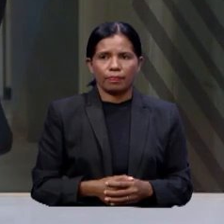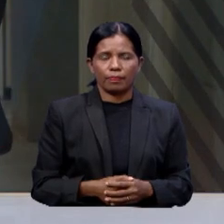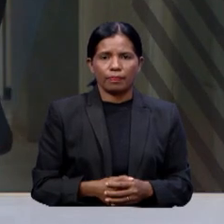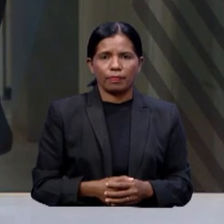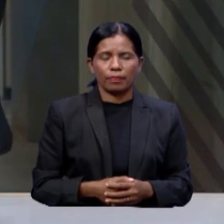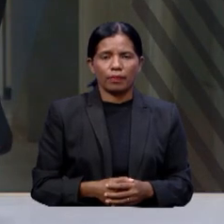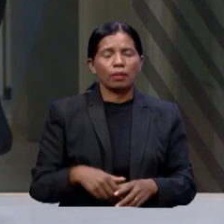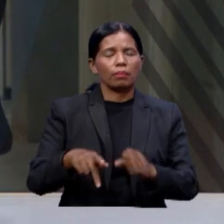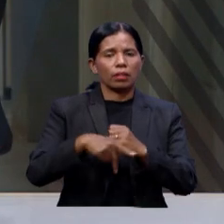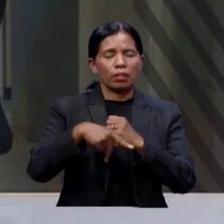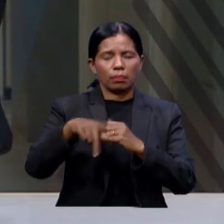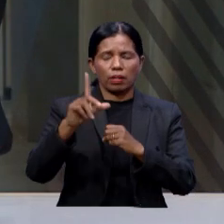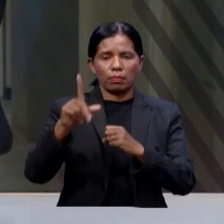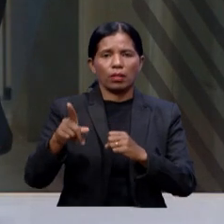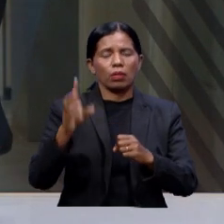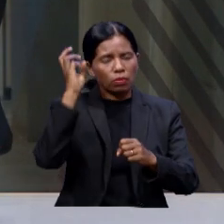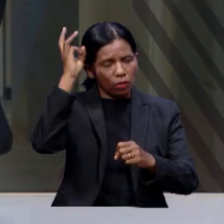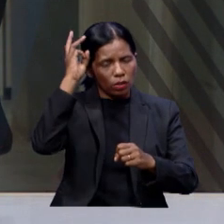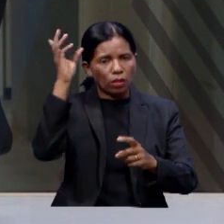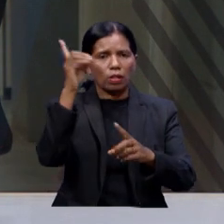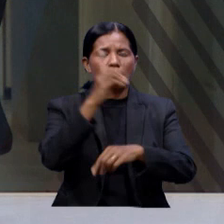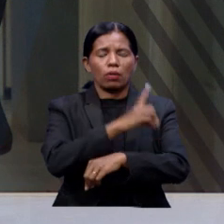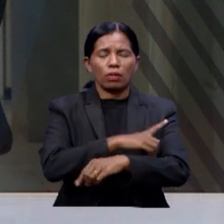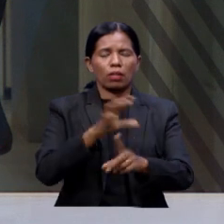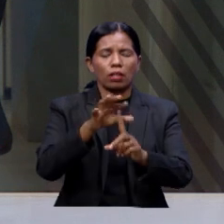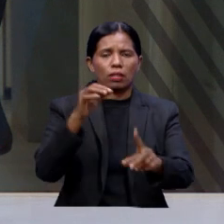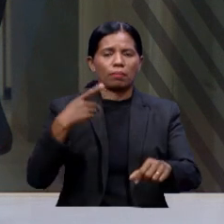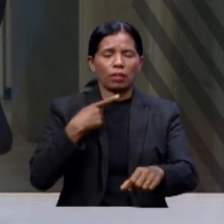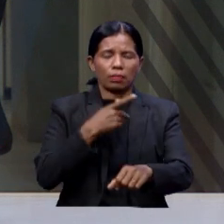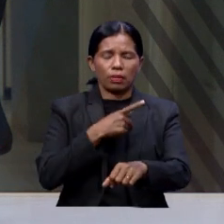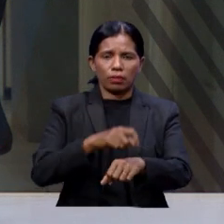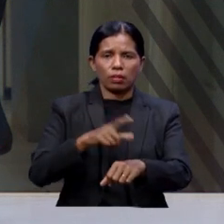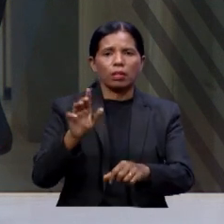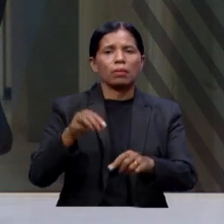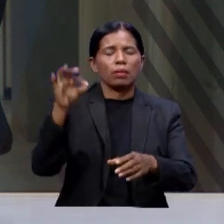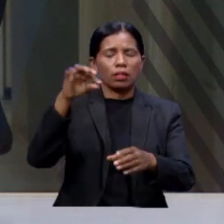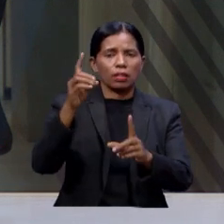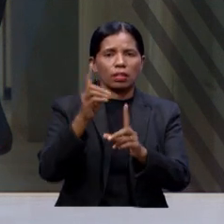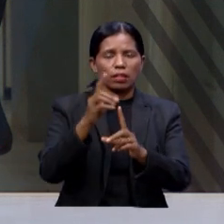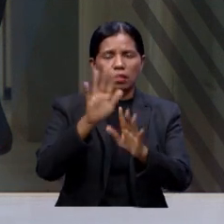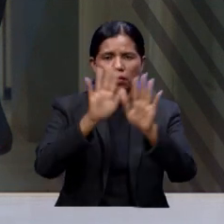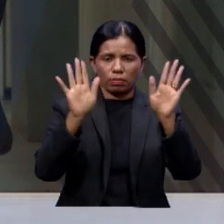Bancada PLP preocupa holoro eleição parlamentar nebe monu iha domingo.